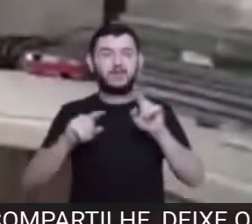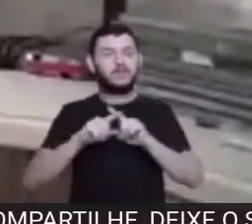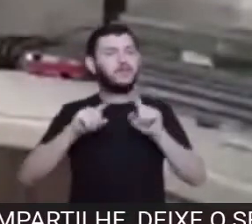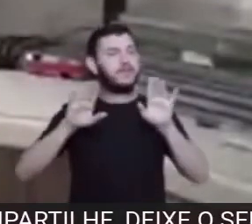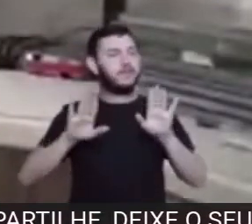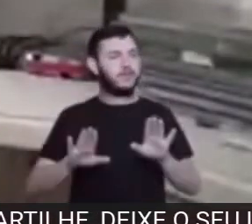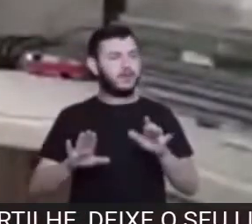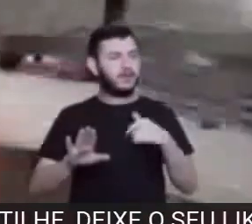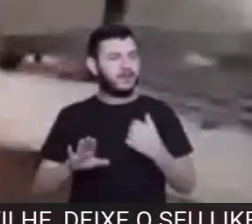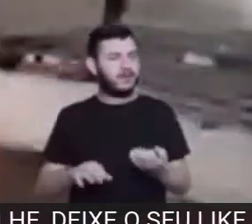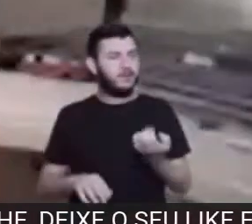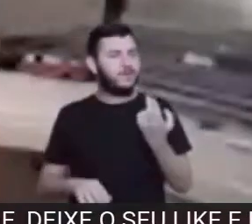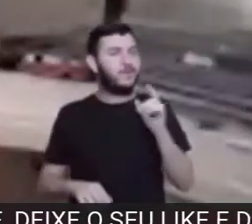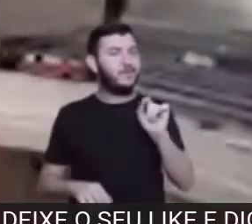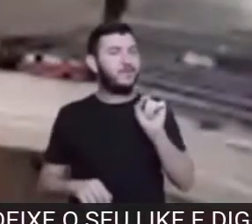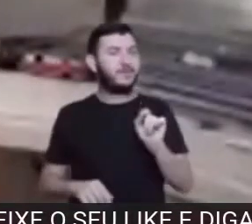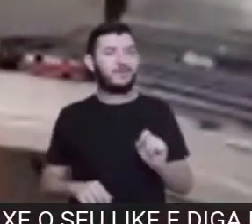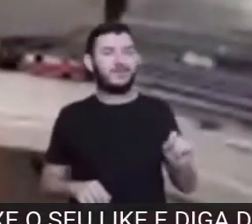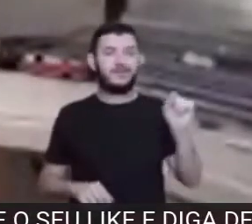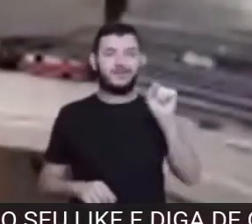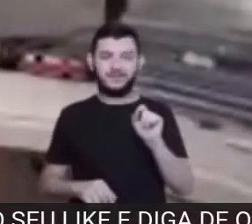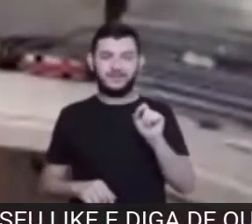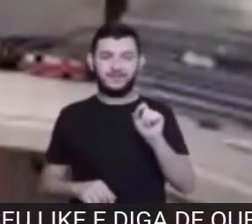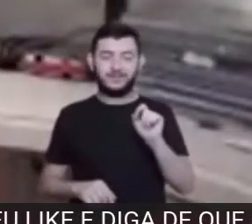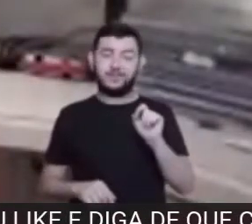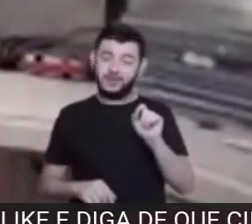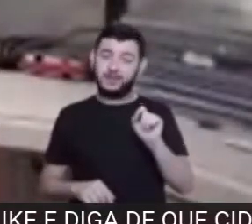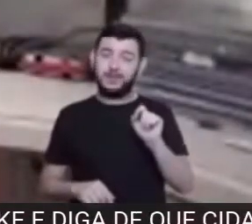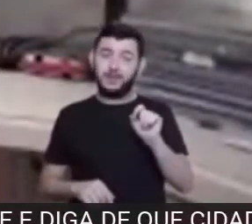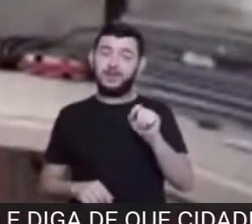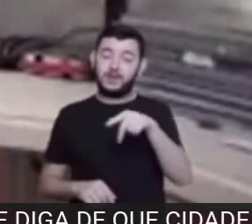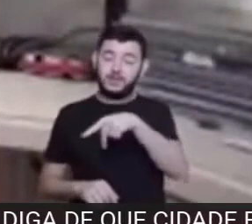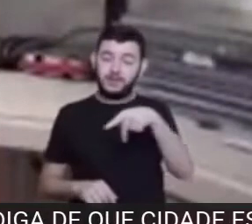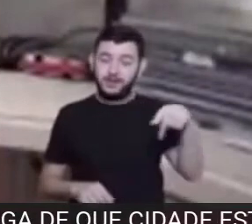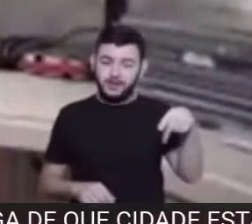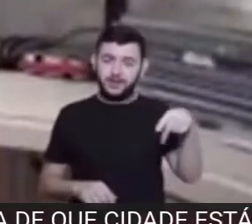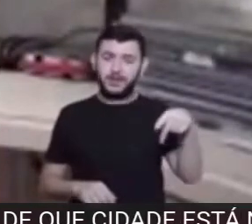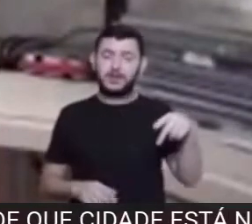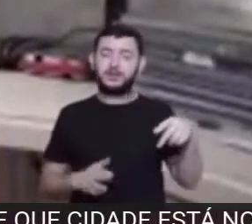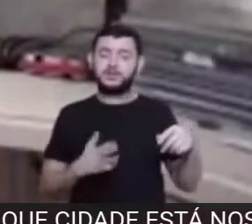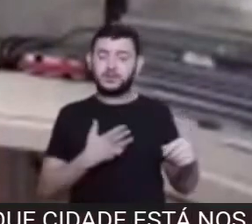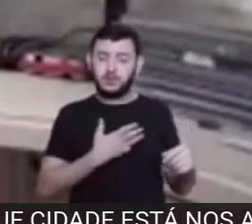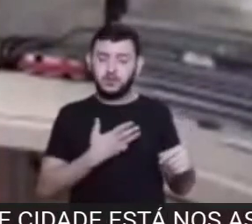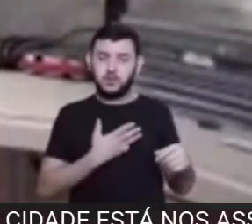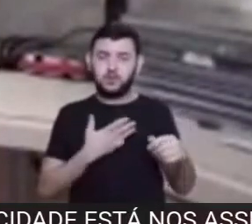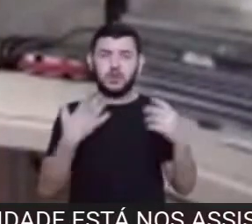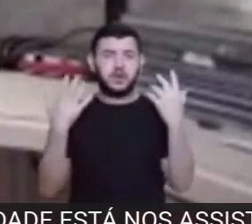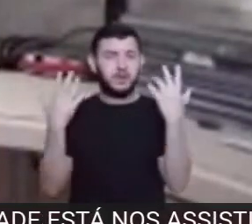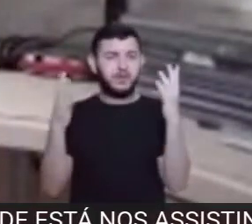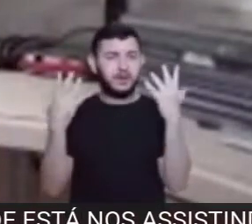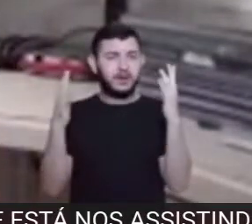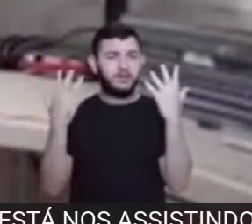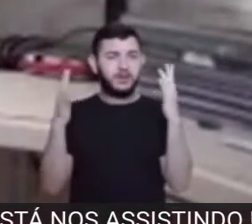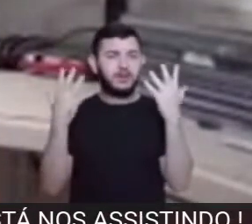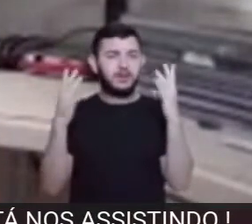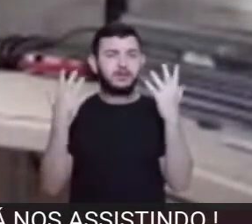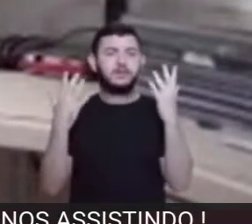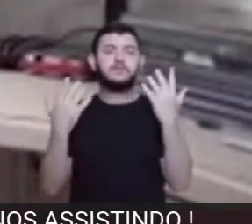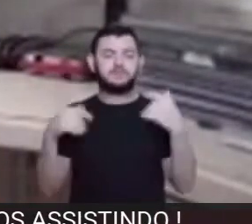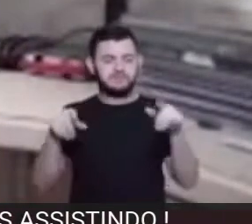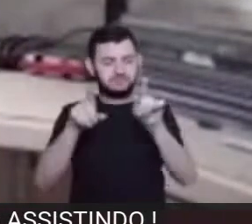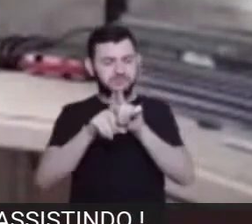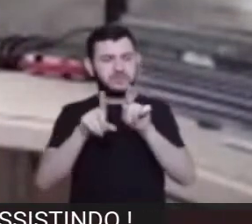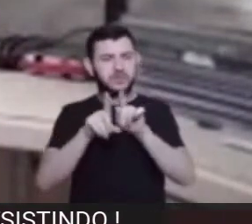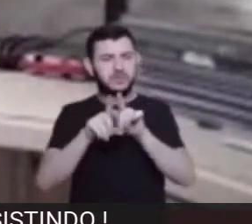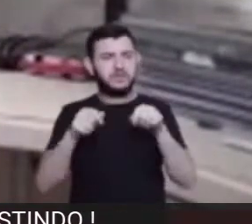o presidente Lula e parabenizando pelo resultado dessa semana, presidente. Enfim, conclui-se o